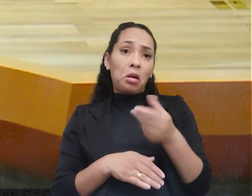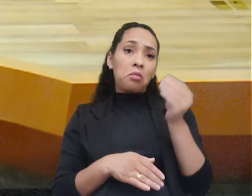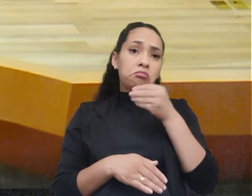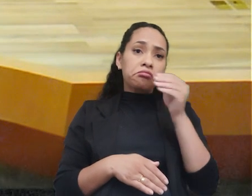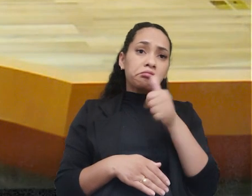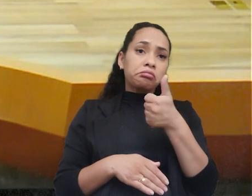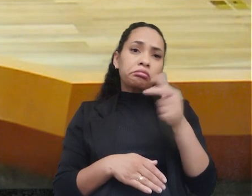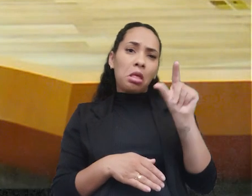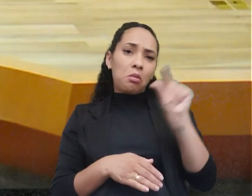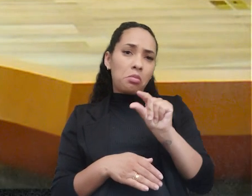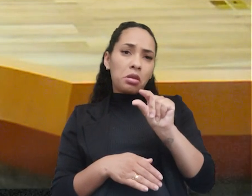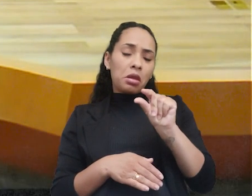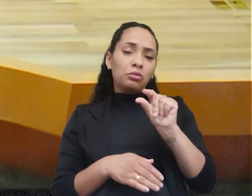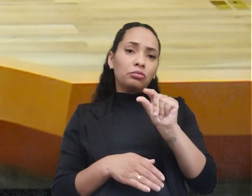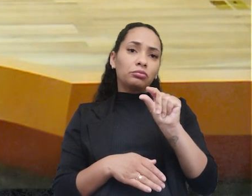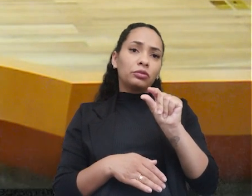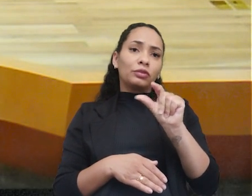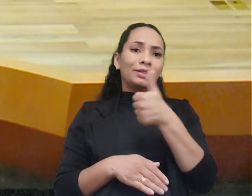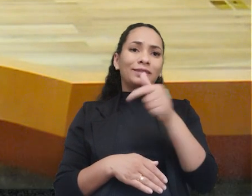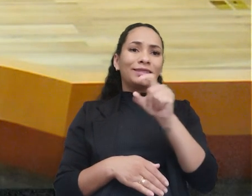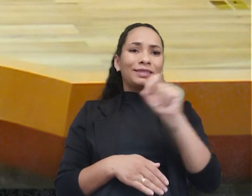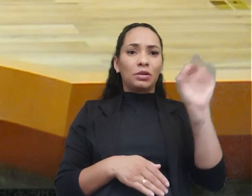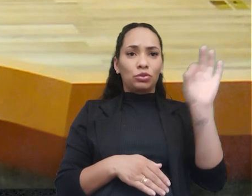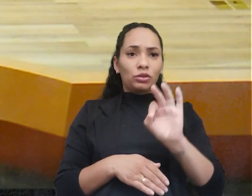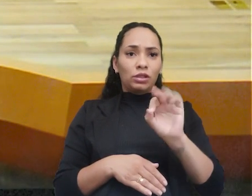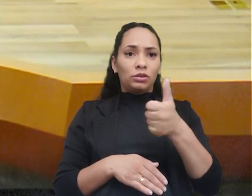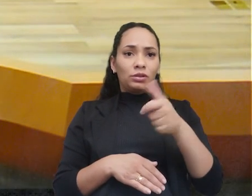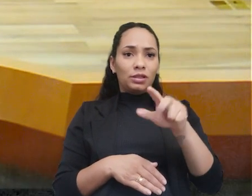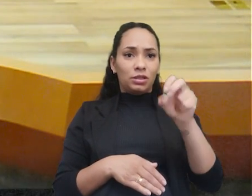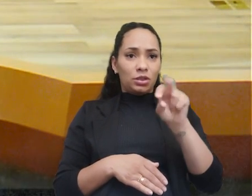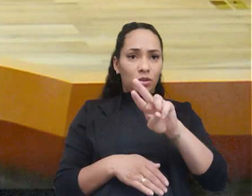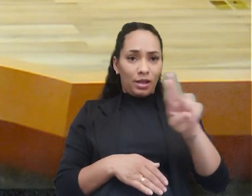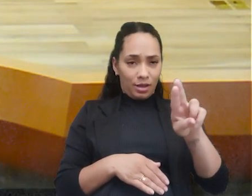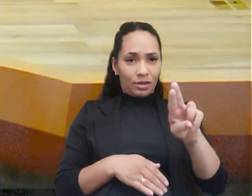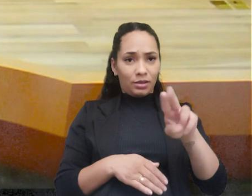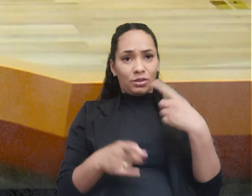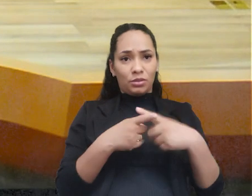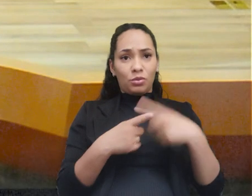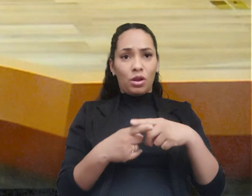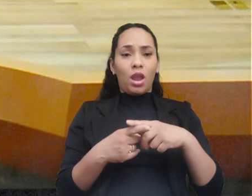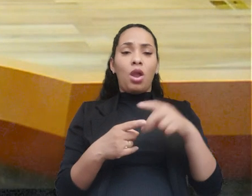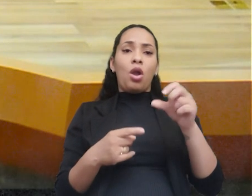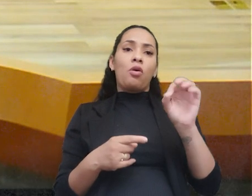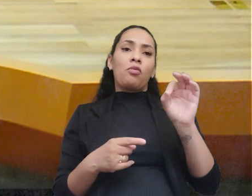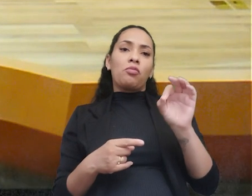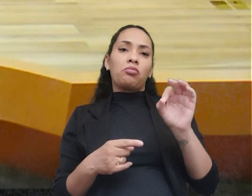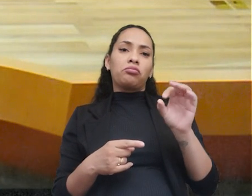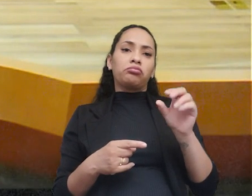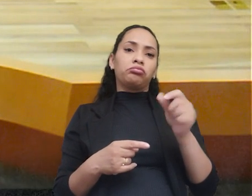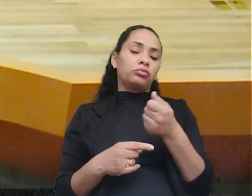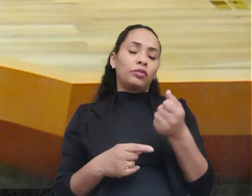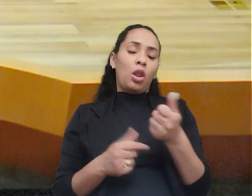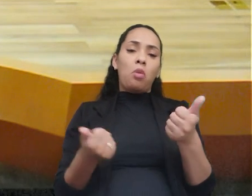no máximo legal, que seria os 100%, culminando então na multa de R$ 150, porquanto um valor menor ficaria